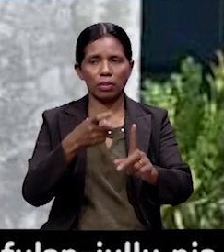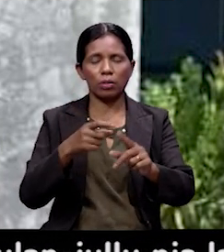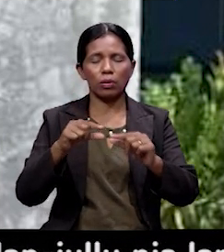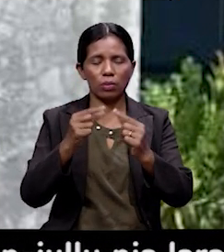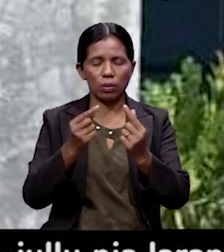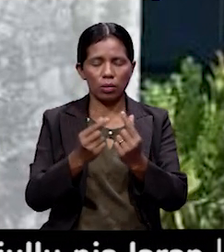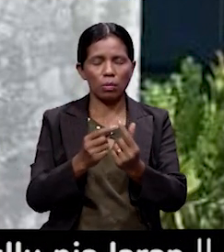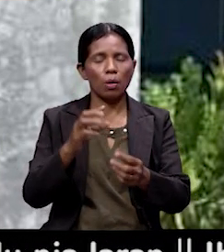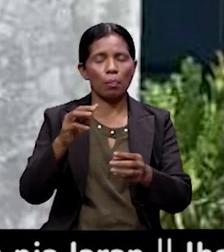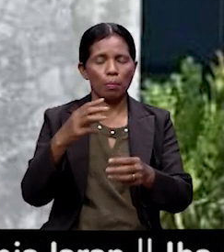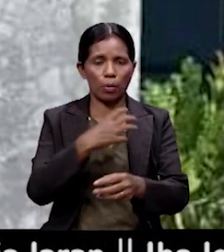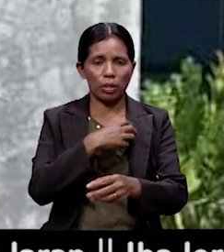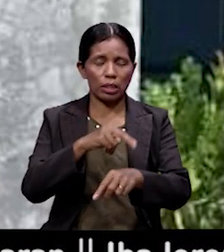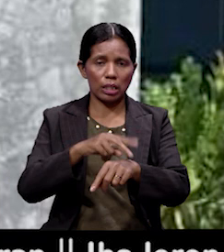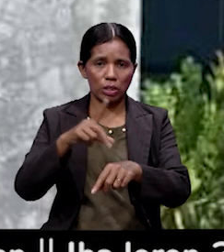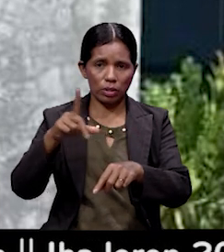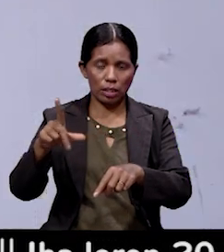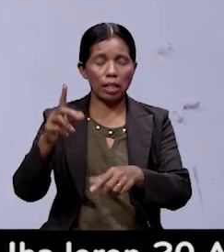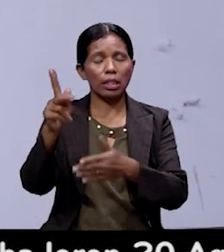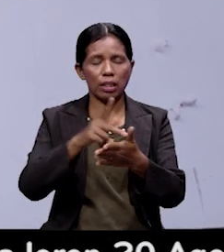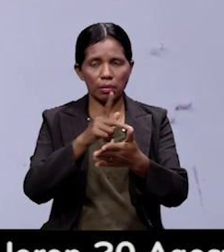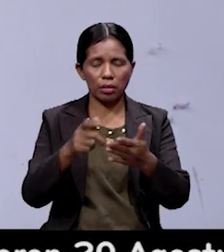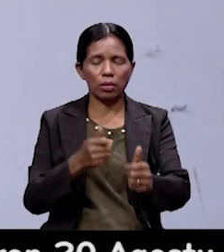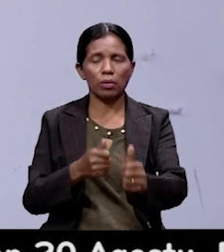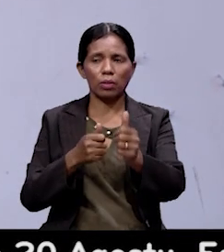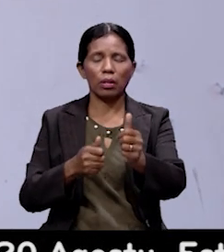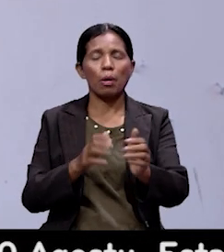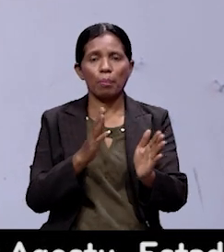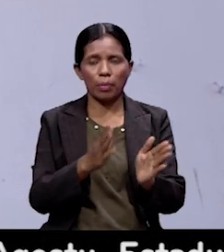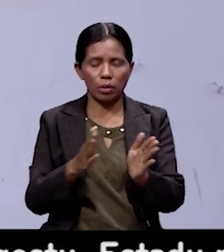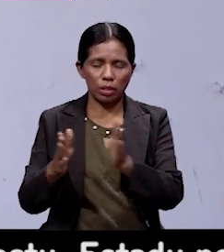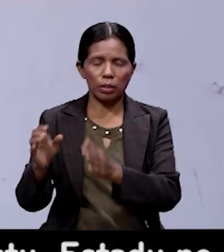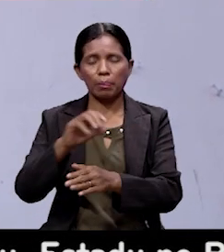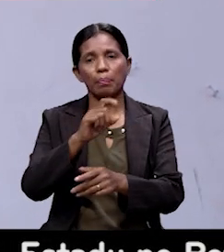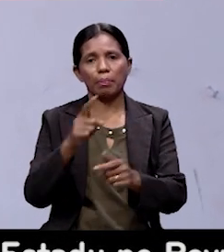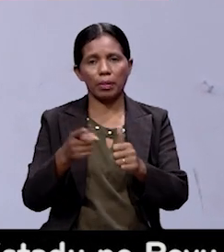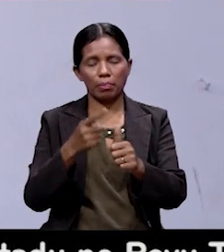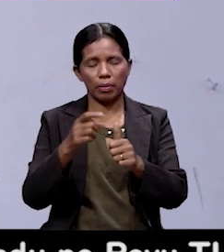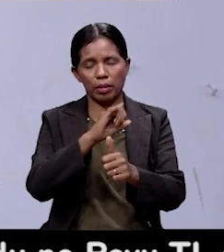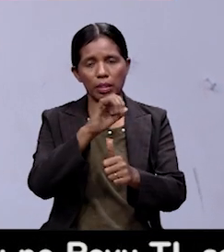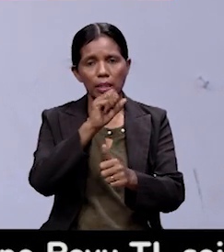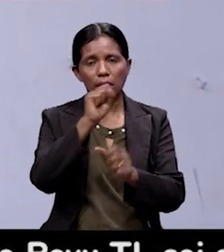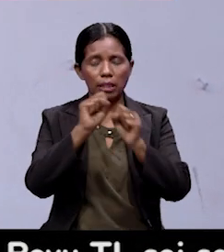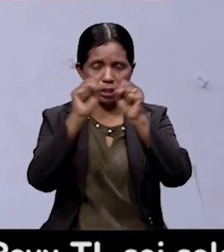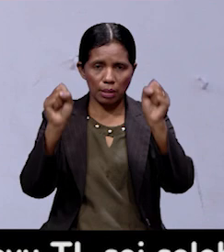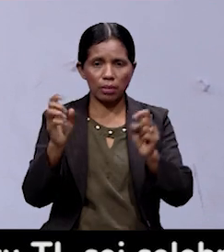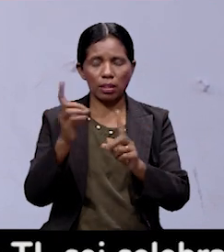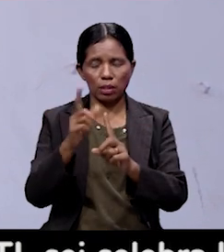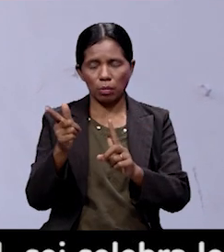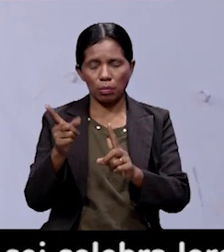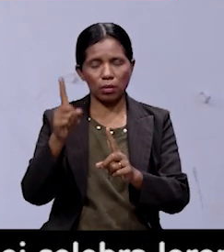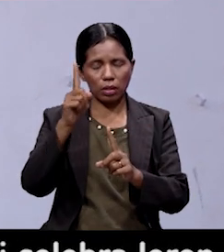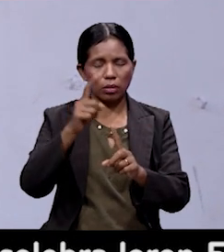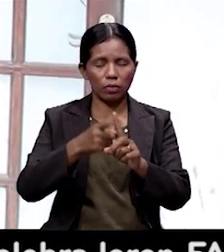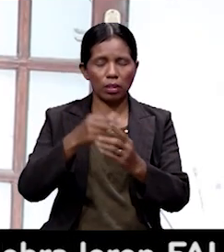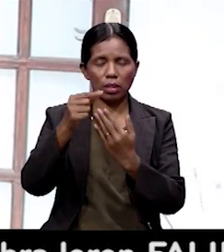Nacional Serviço Investigação Criminal setir processo primeiro interrogatório ia sábado lorong ranusin ida fulan agosto ne tamba